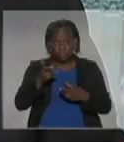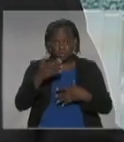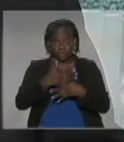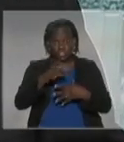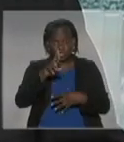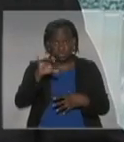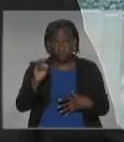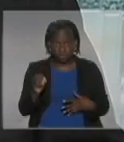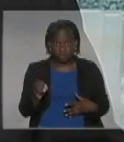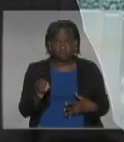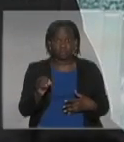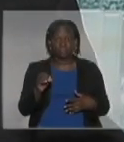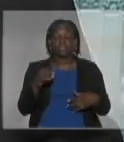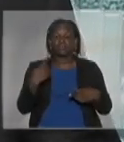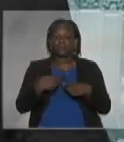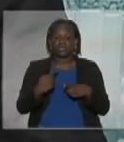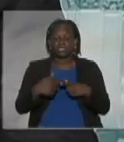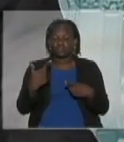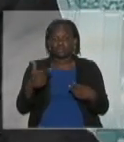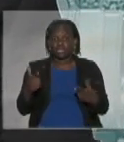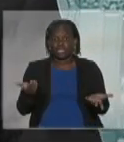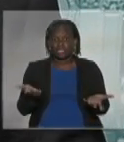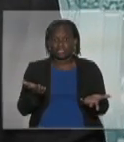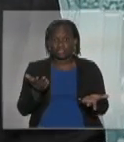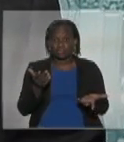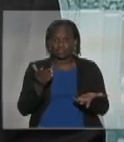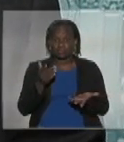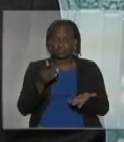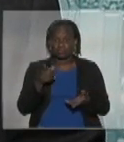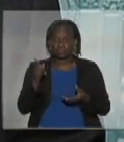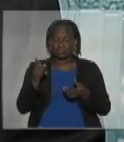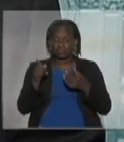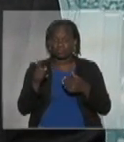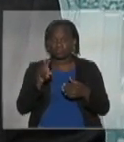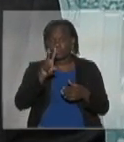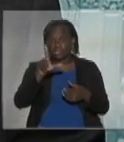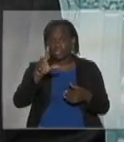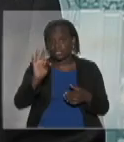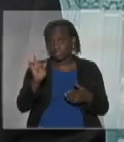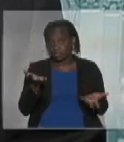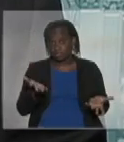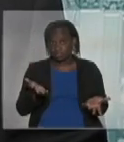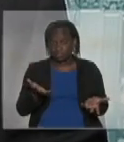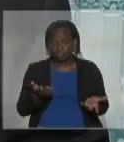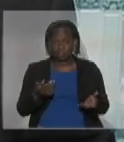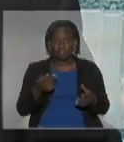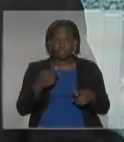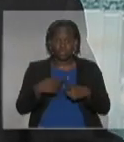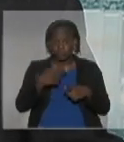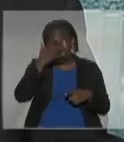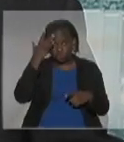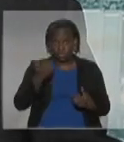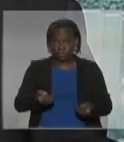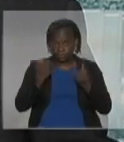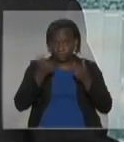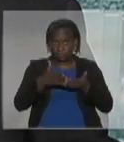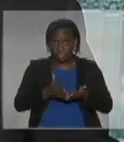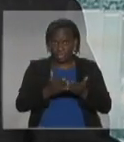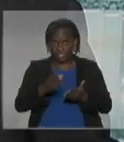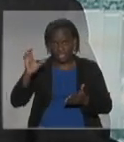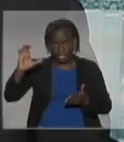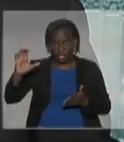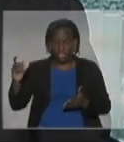linhas municipais, por que não haver com VLT? Por que alguém que pega a